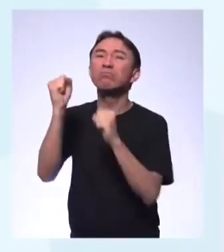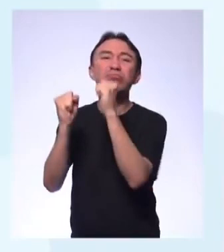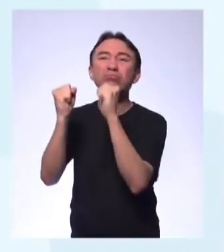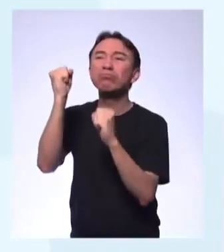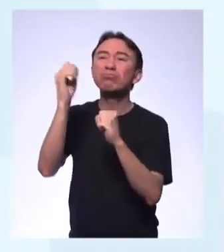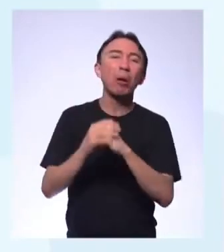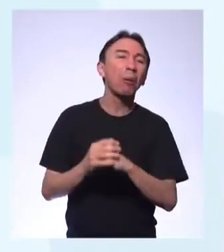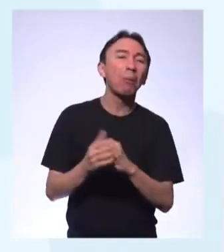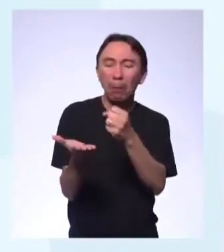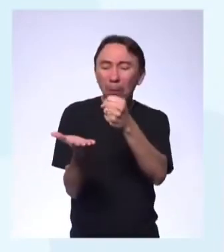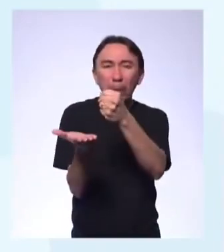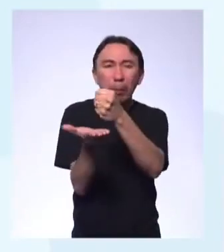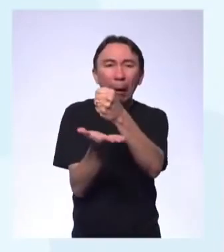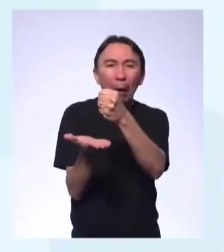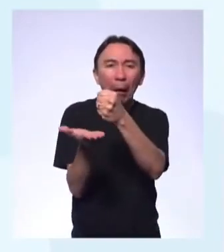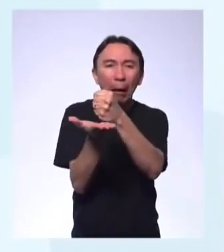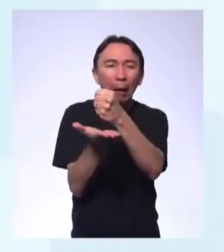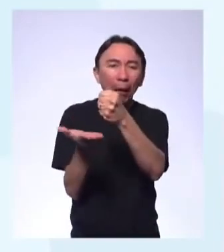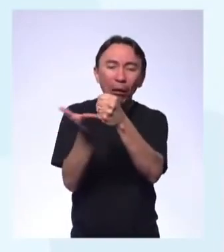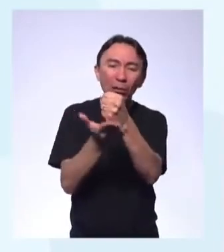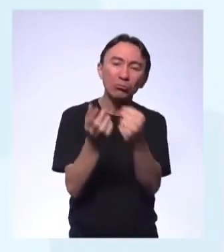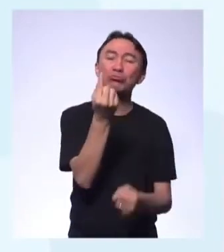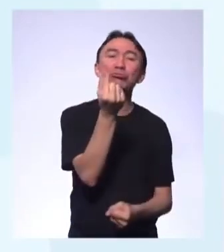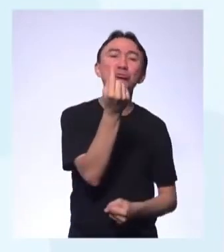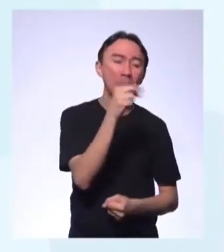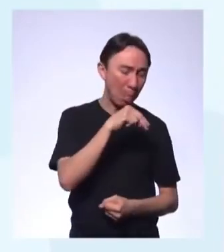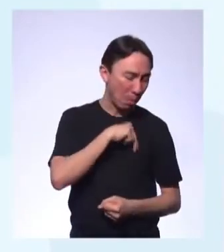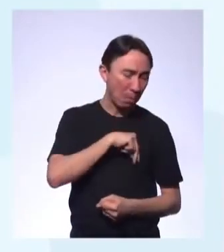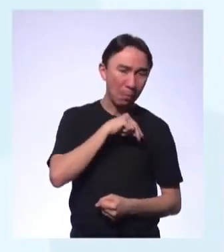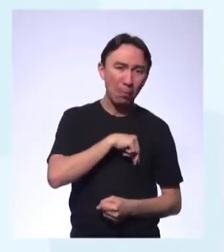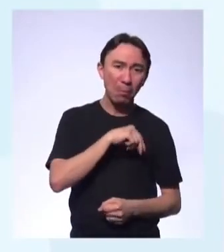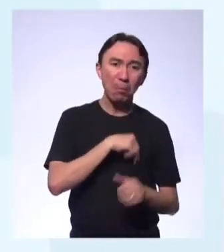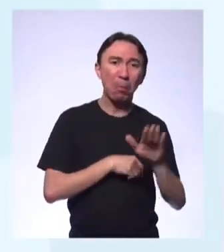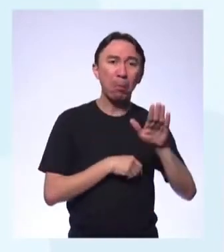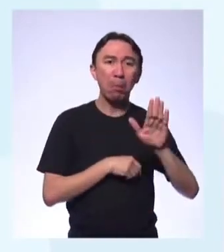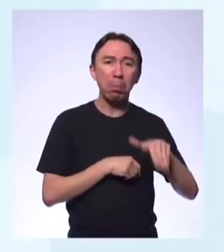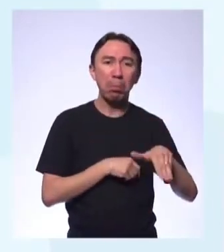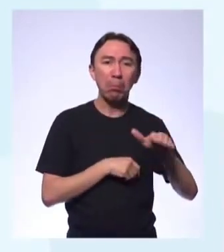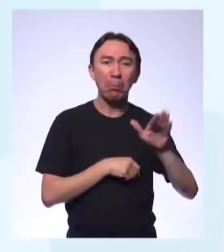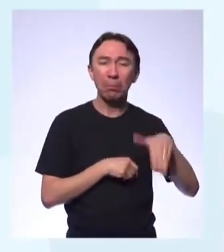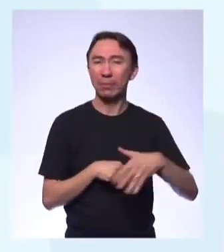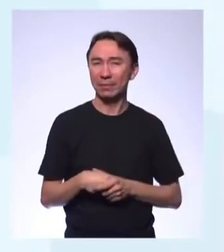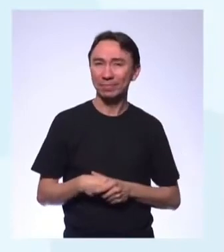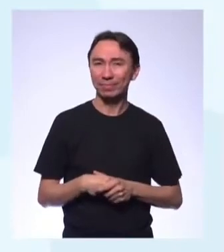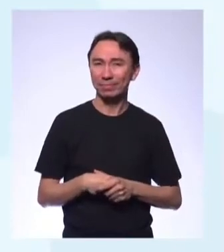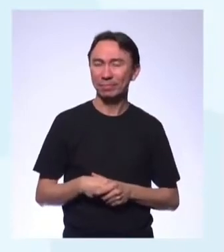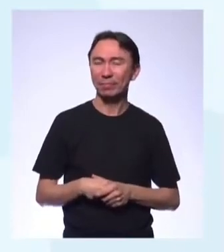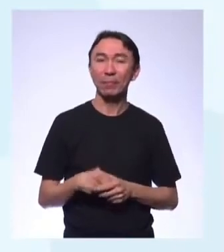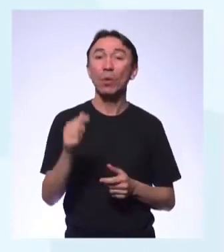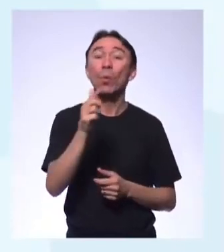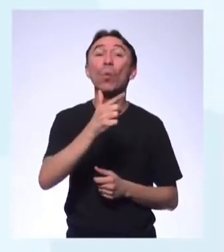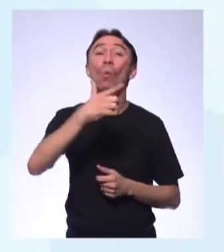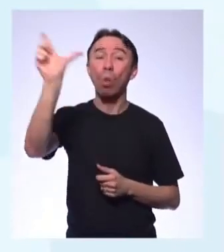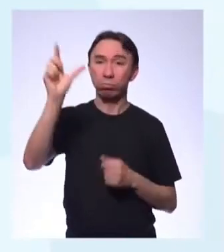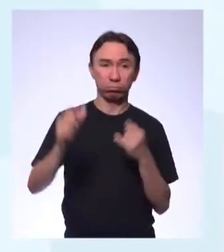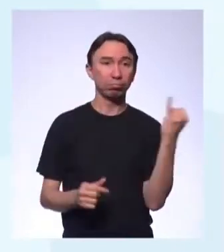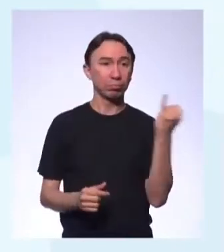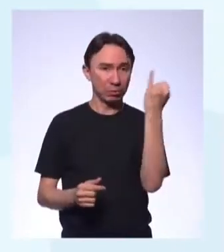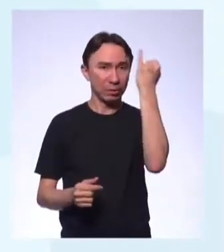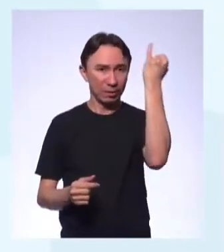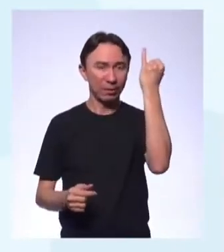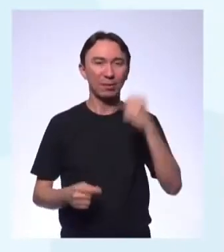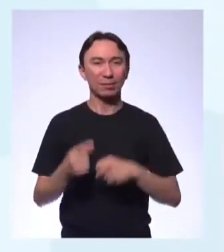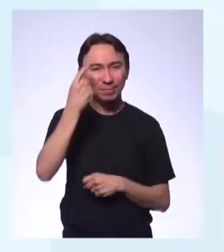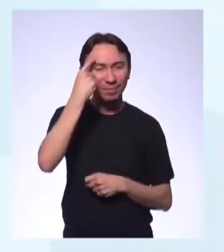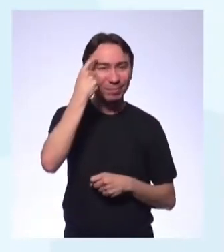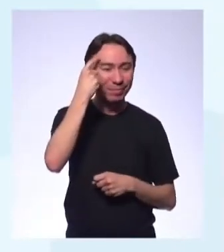vai ganhar um baixíssimo salário, tá? Outro fator importantíssimo, minas de carvão